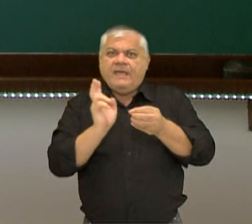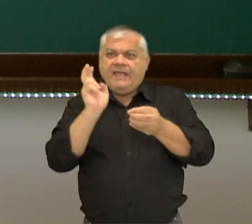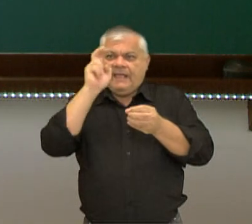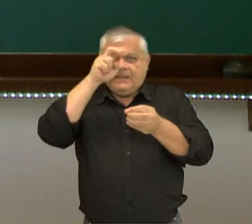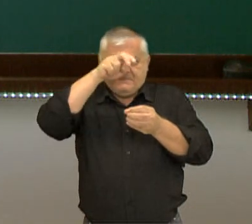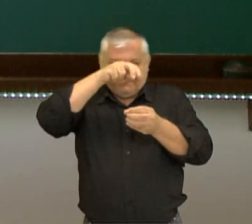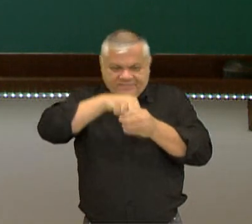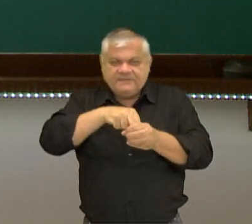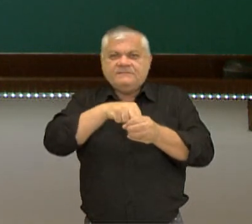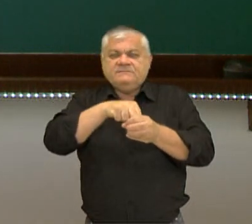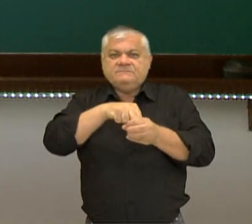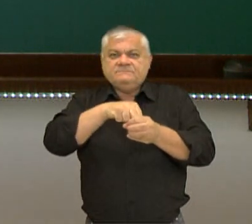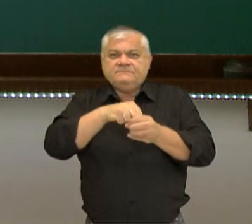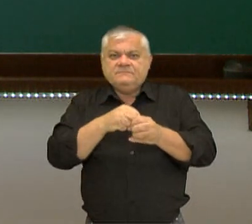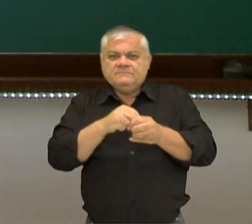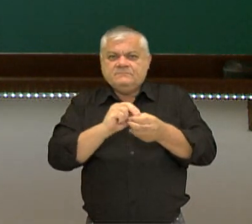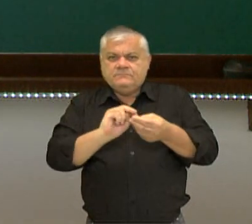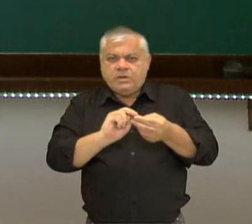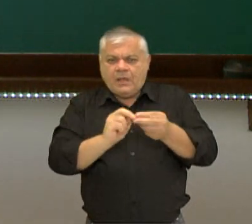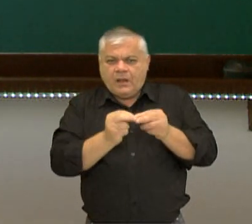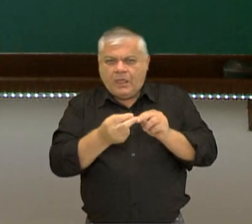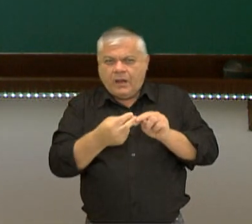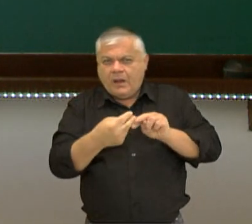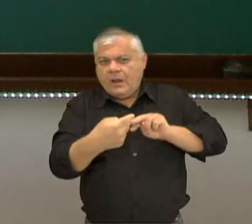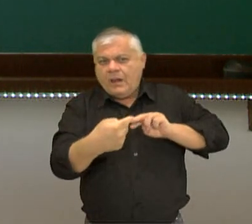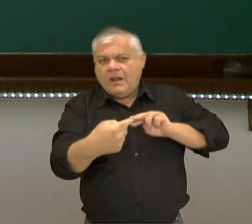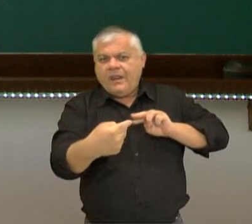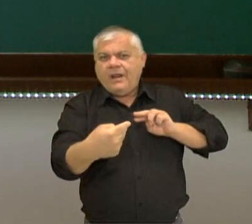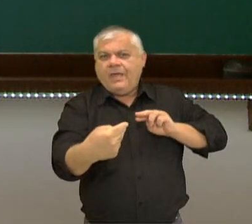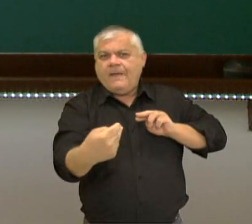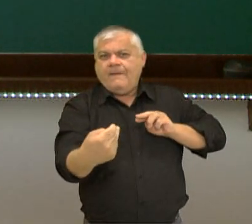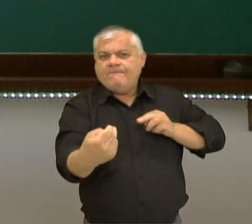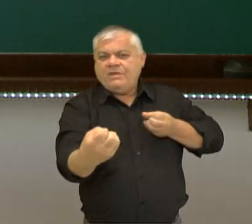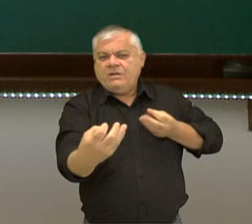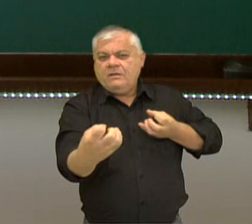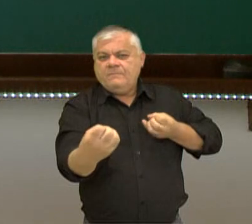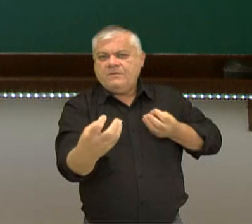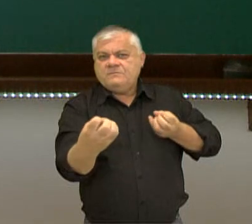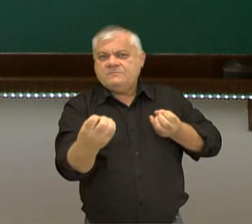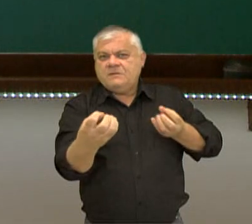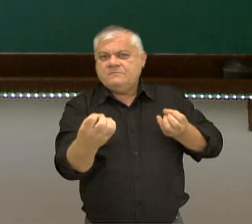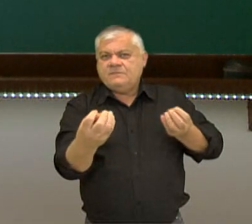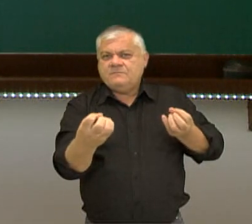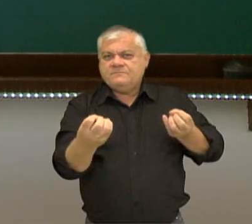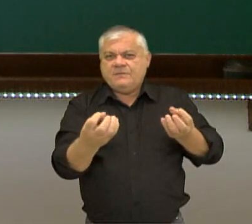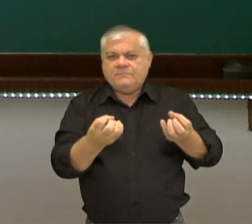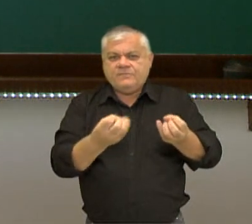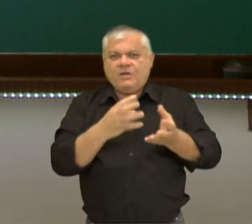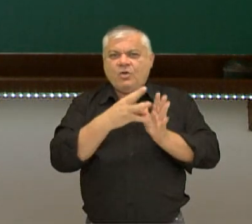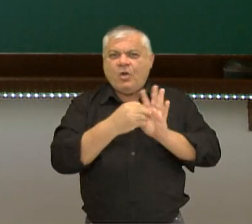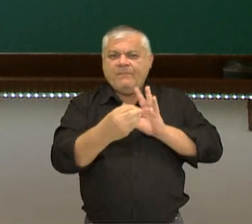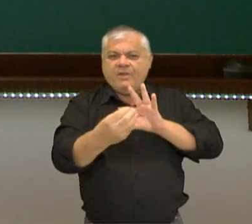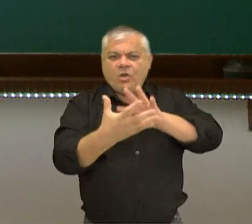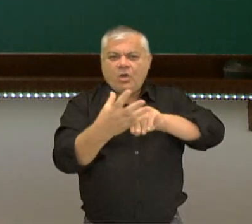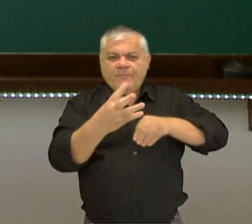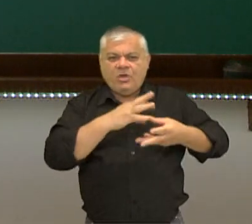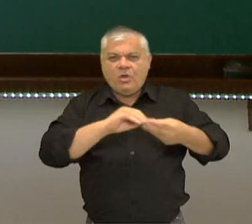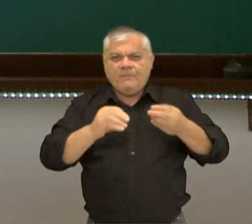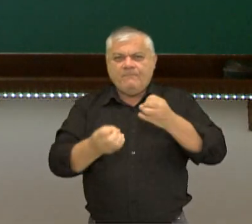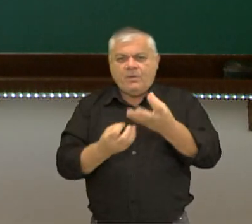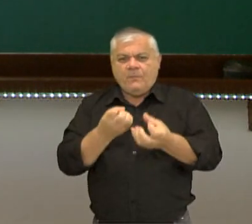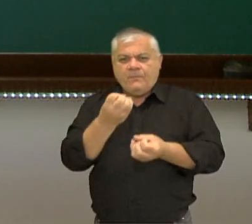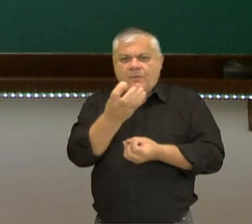penetra na célula, libera o seu material genético, esse material é replicado, é feito cópias, gerando novos